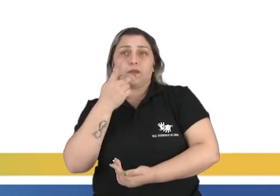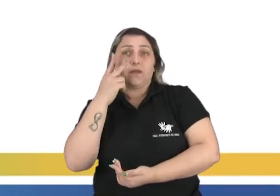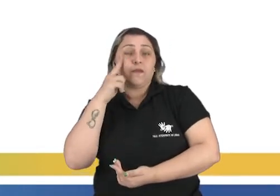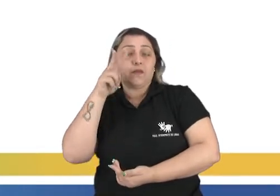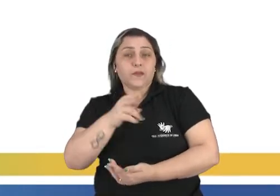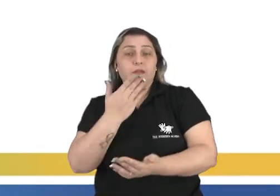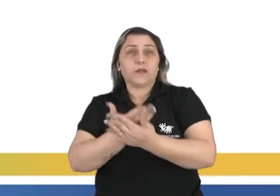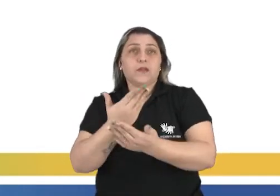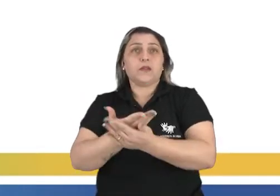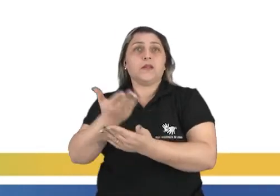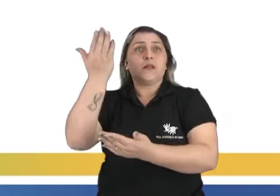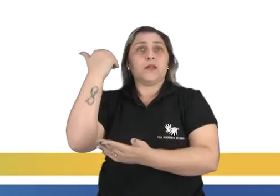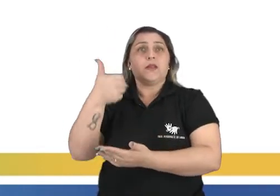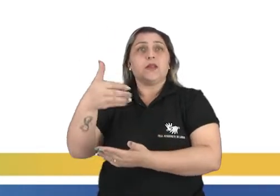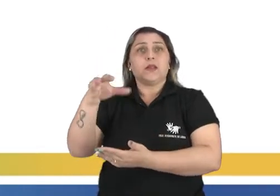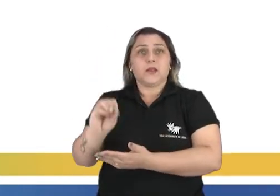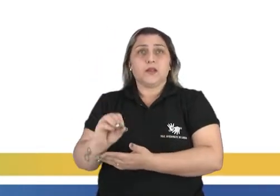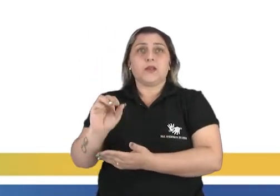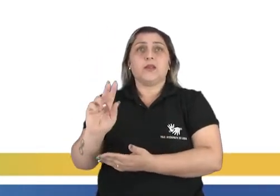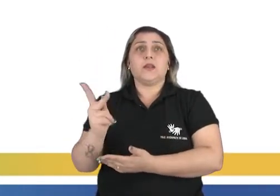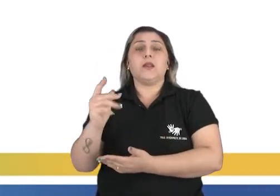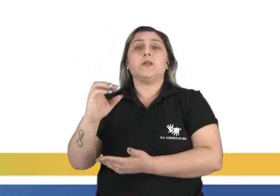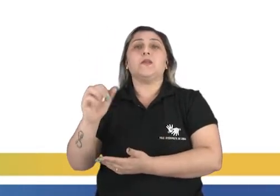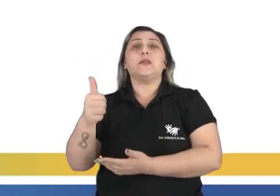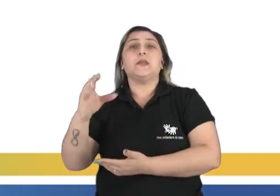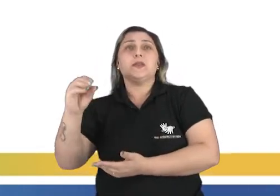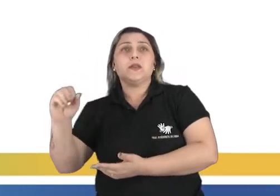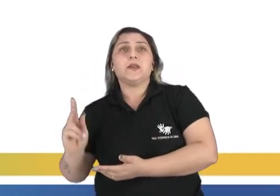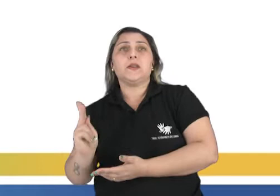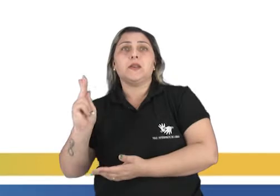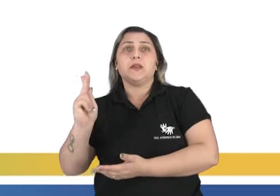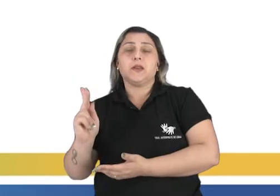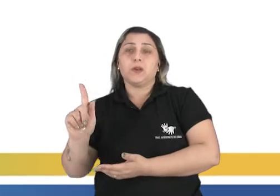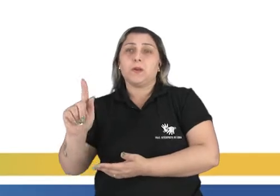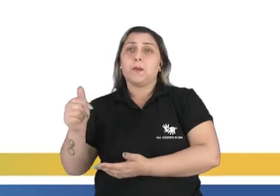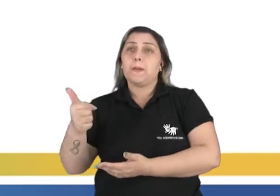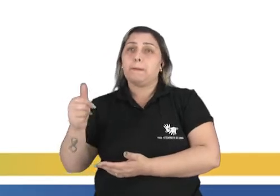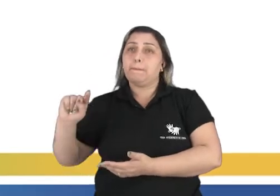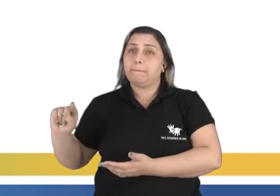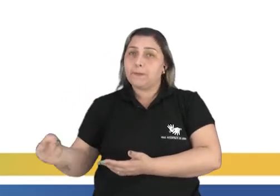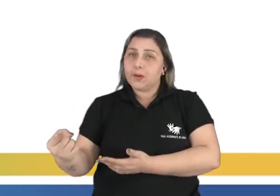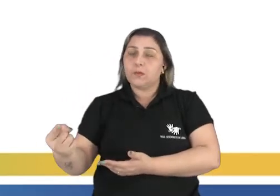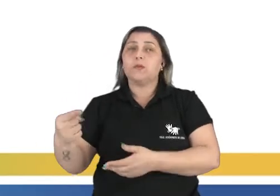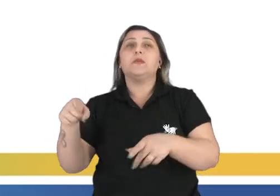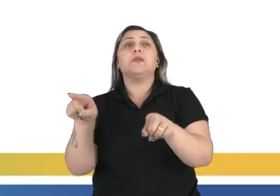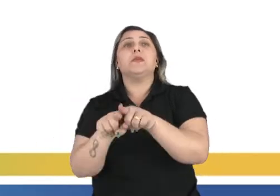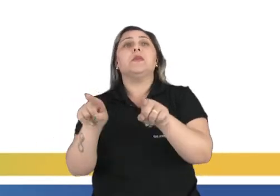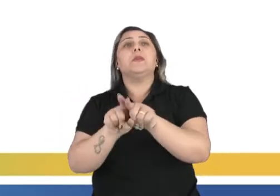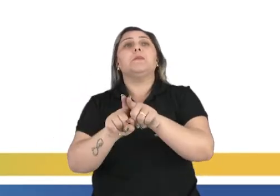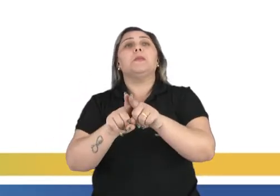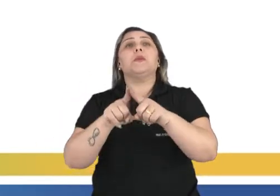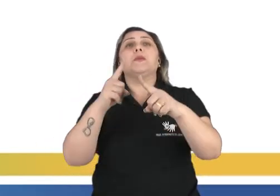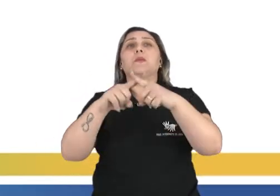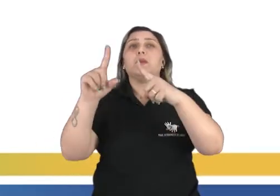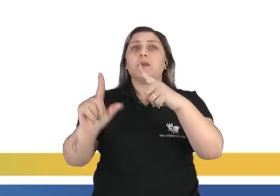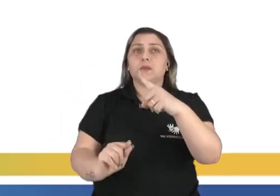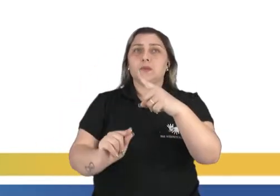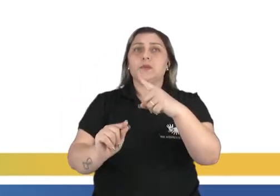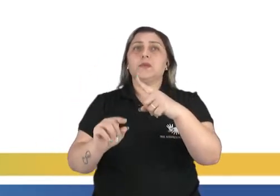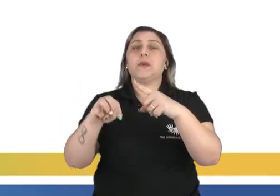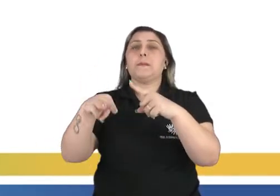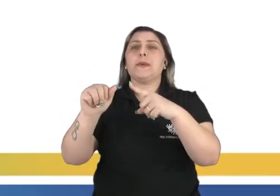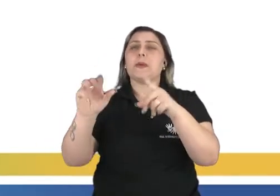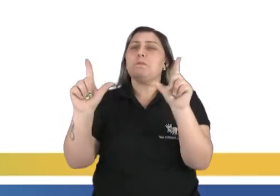passadas que deca lembra 10, hecto 100 e quilo 1000. Além dos múltiplos, quando a massa